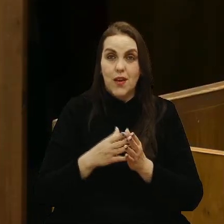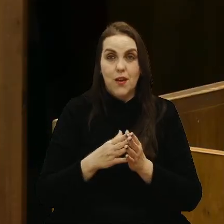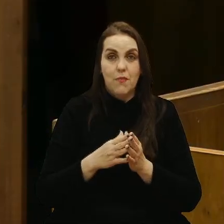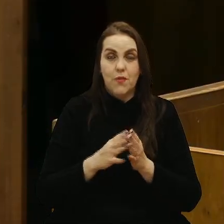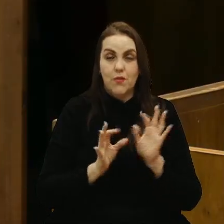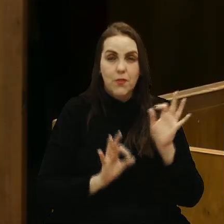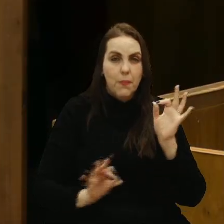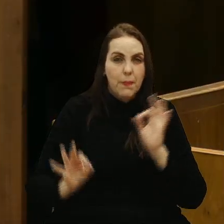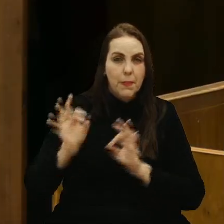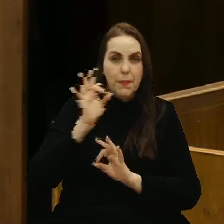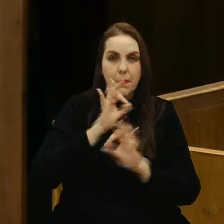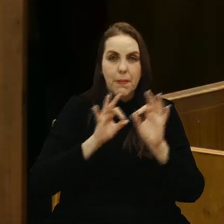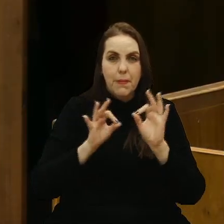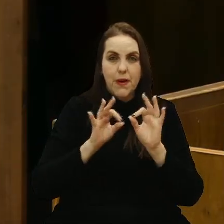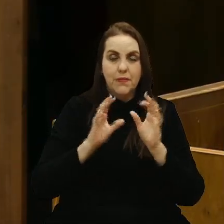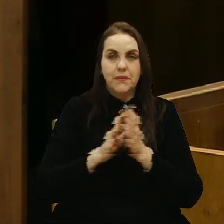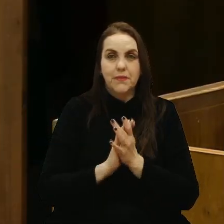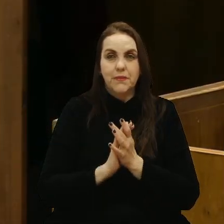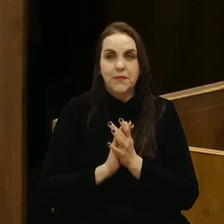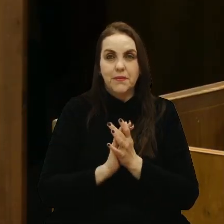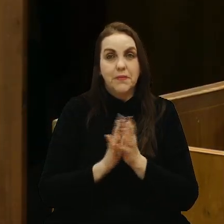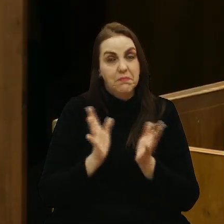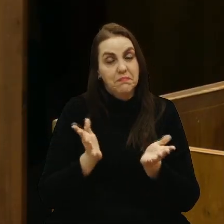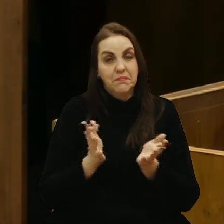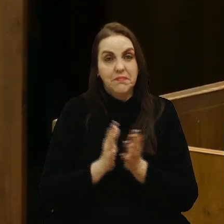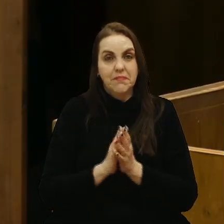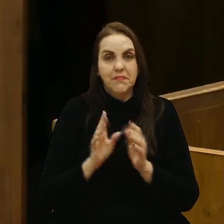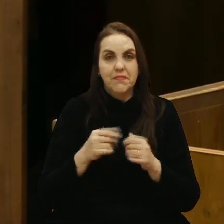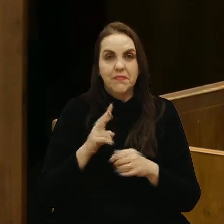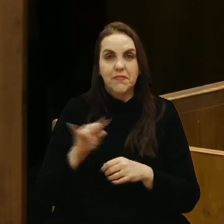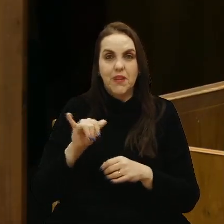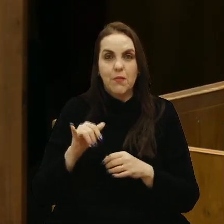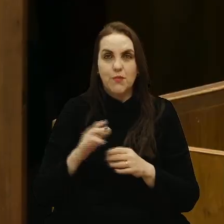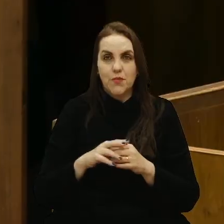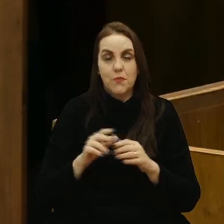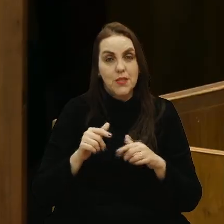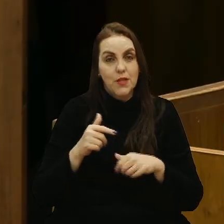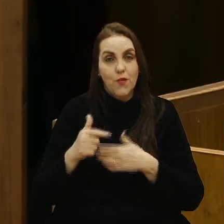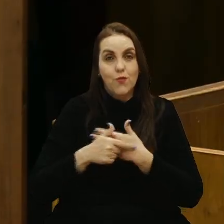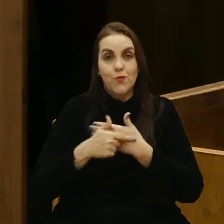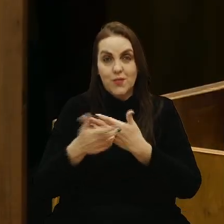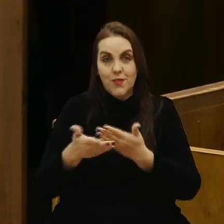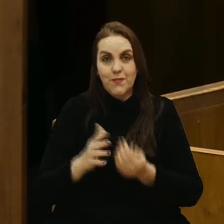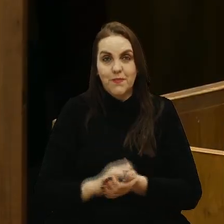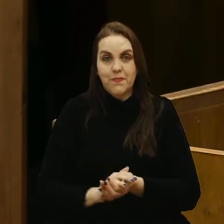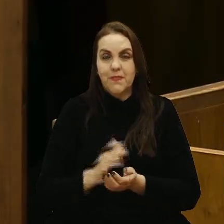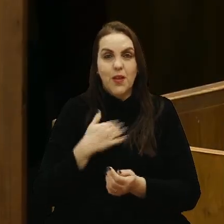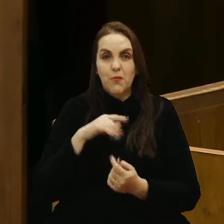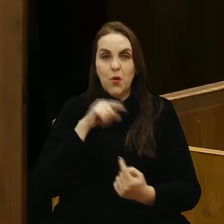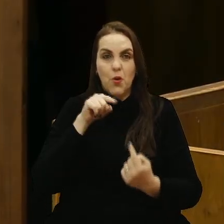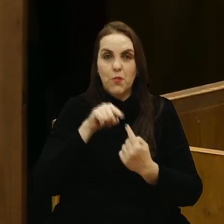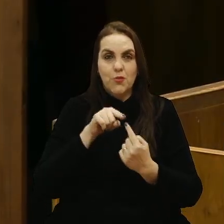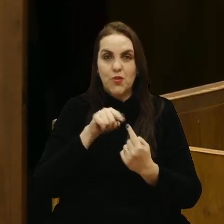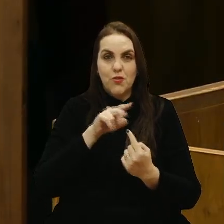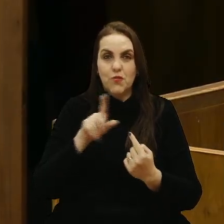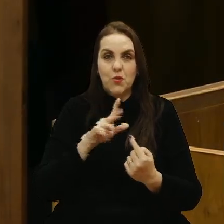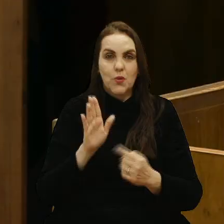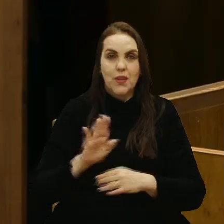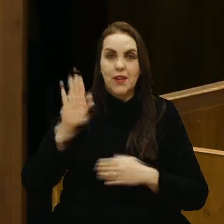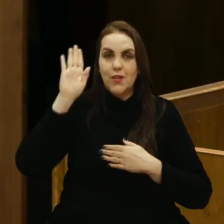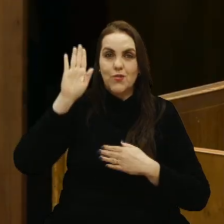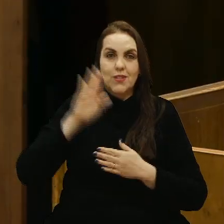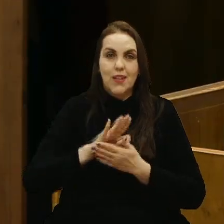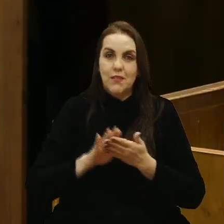se alinharam e, enfim, vamos para essa tarefa. Eu não tinha intenção de ser candidato a nada,